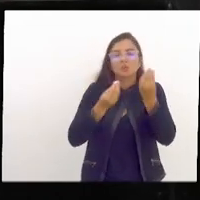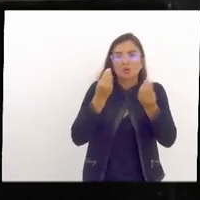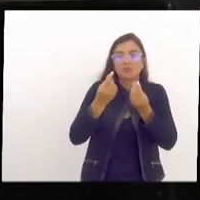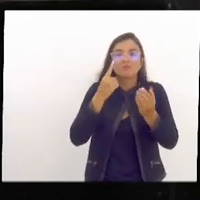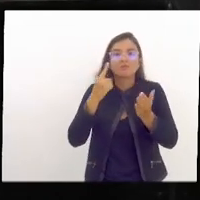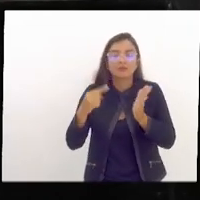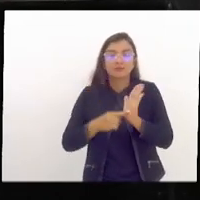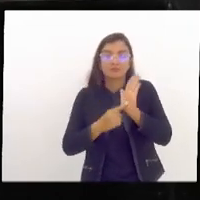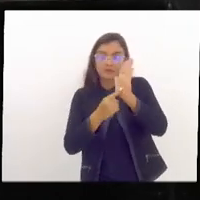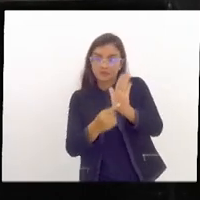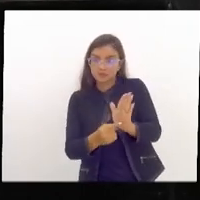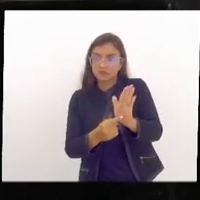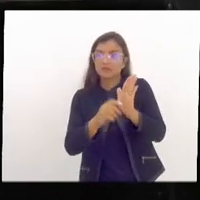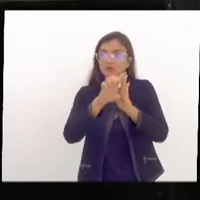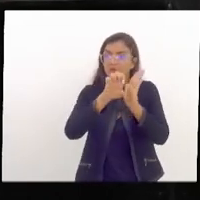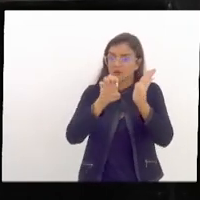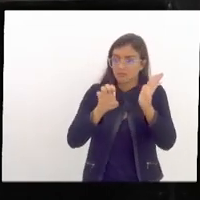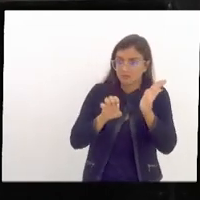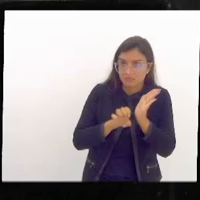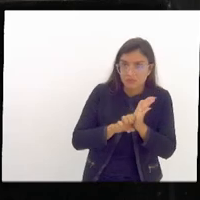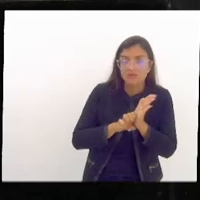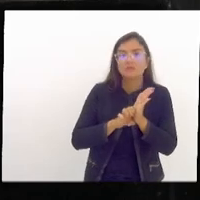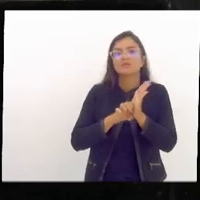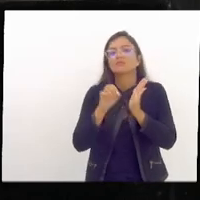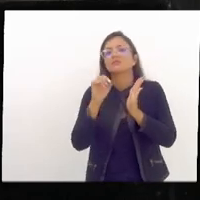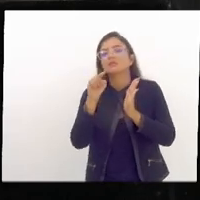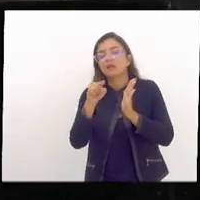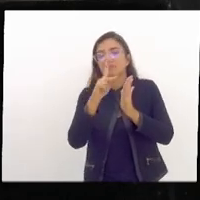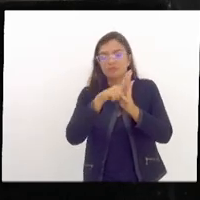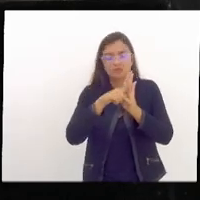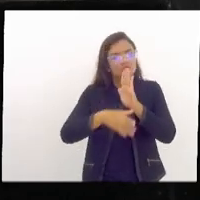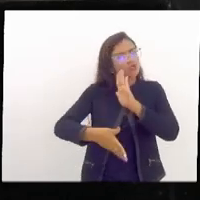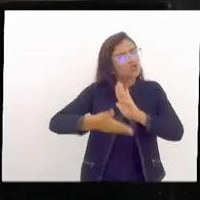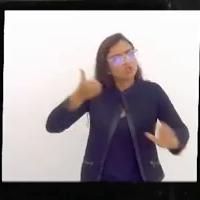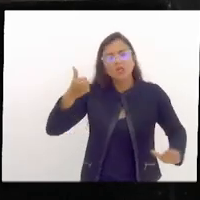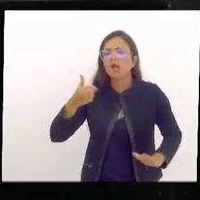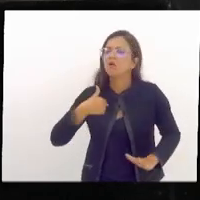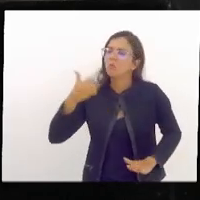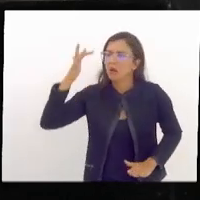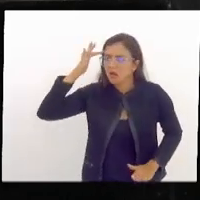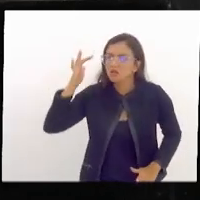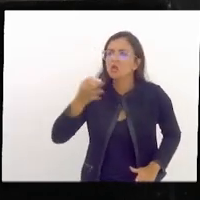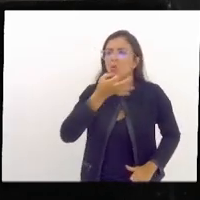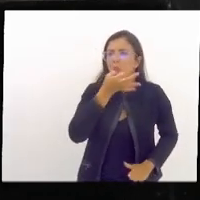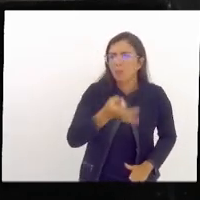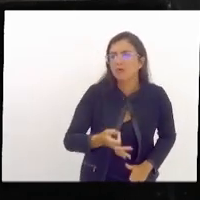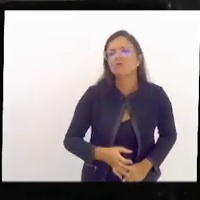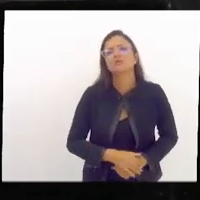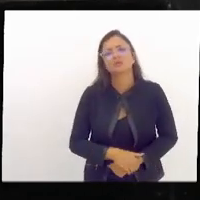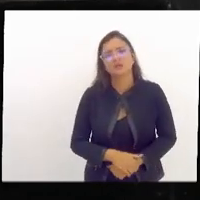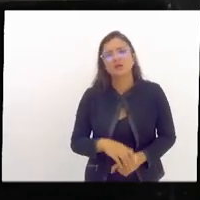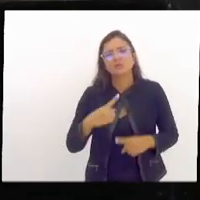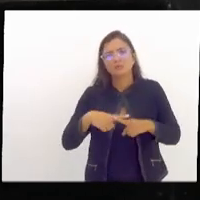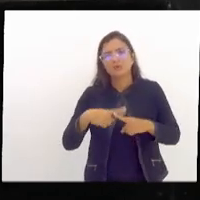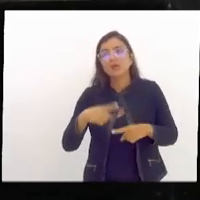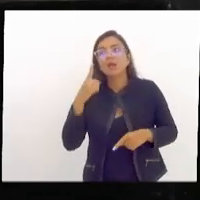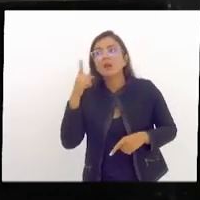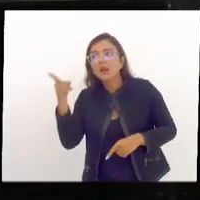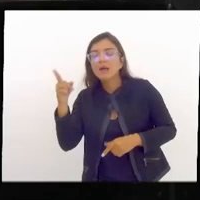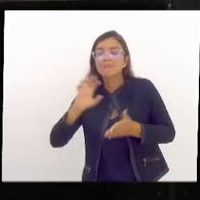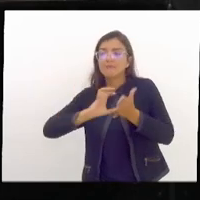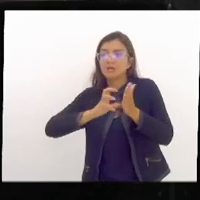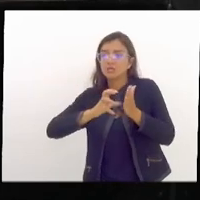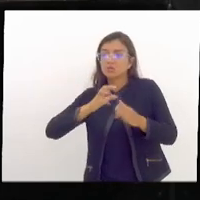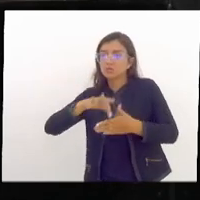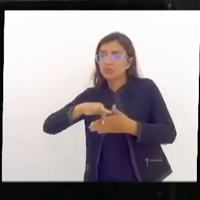de apresentação de emendas para a retirada do projeto de pauta, para buscar, como líder do meu partido,